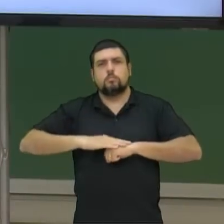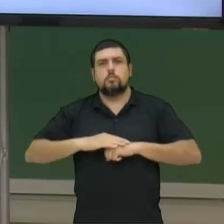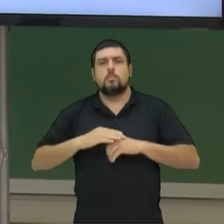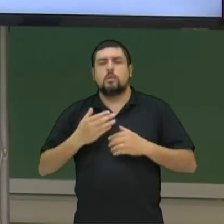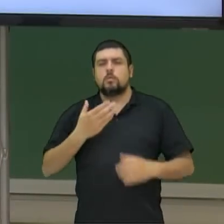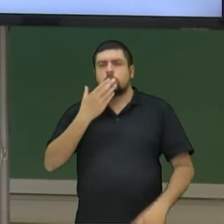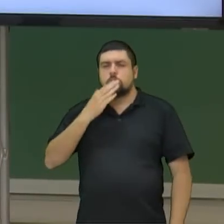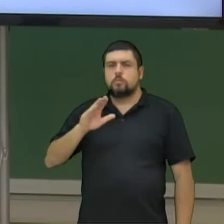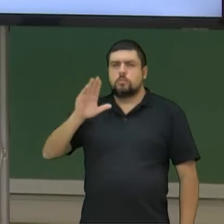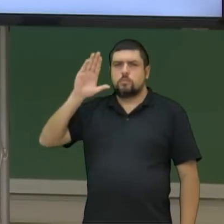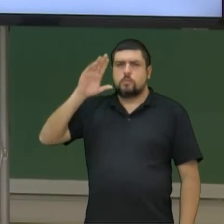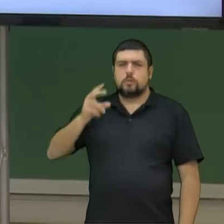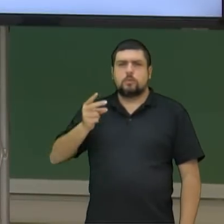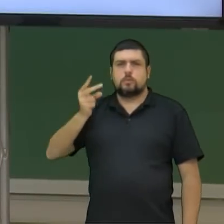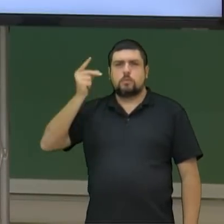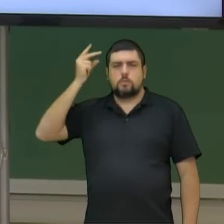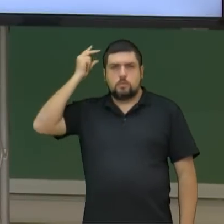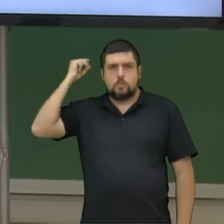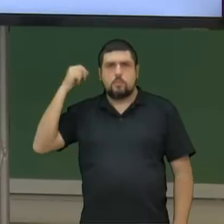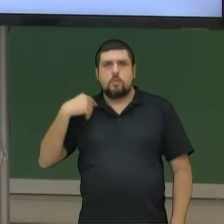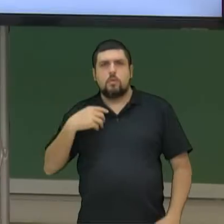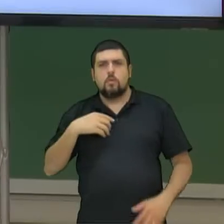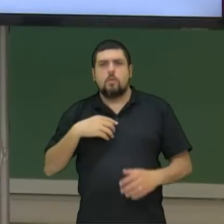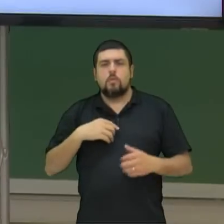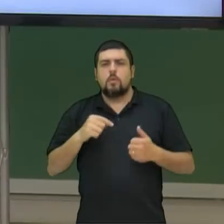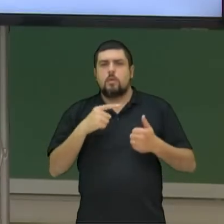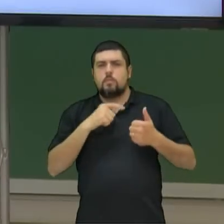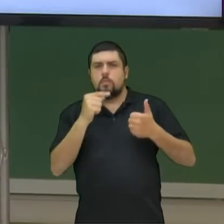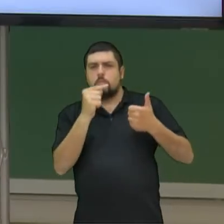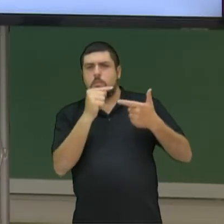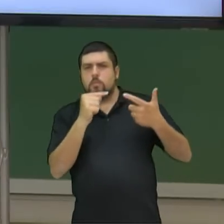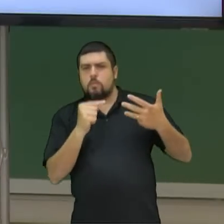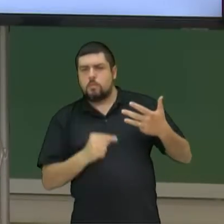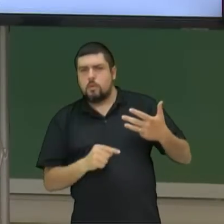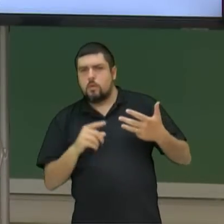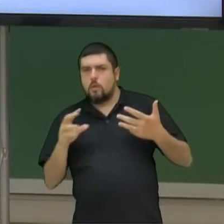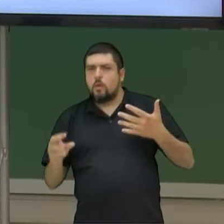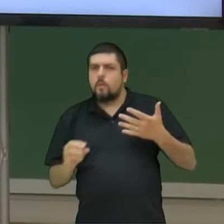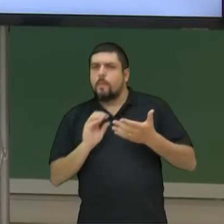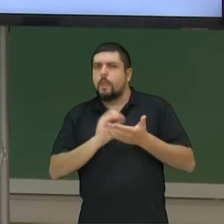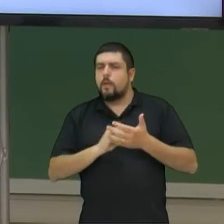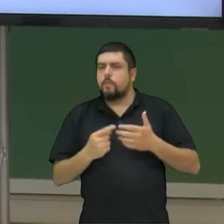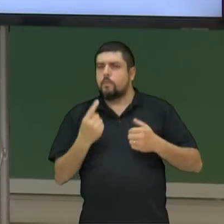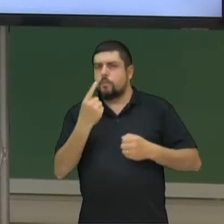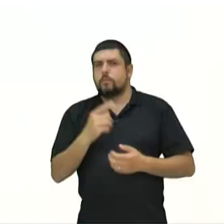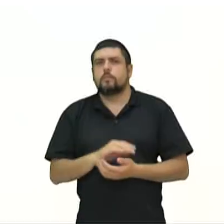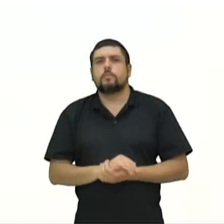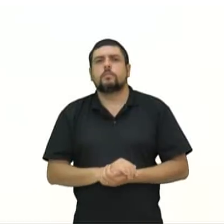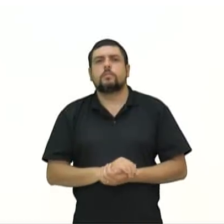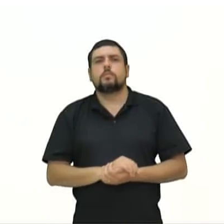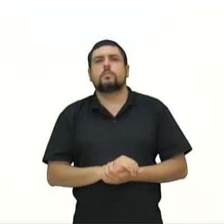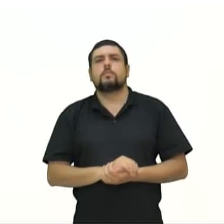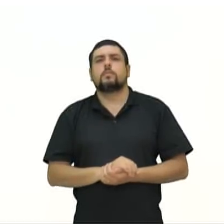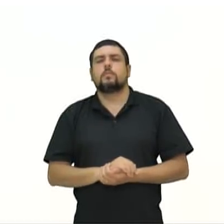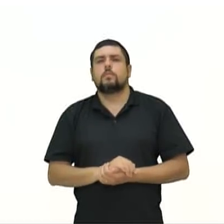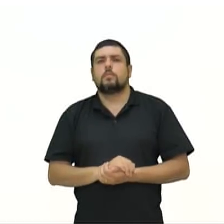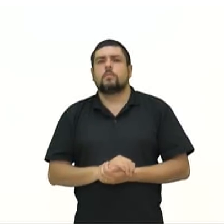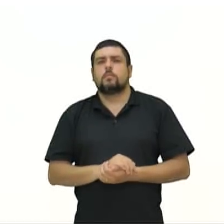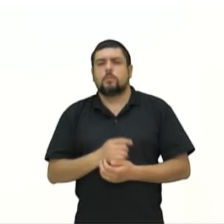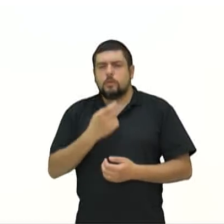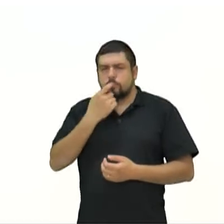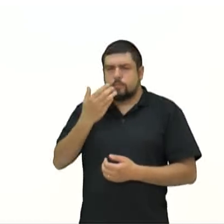bem antigo incorporou aqui 3 dos princípios, ficou um de fora. Ultimamente tem sido anunciados uma